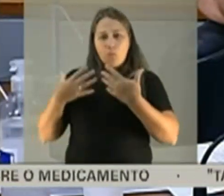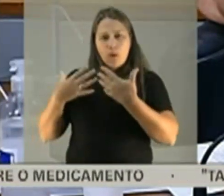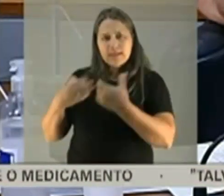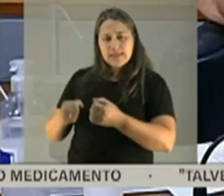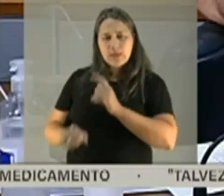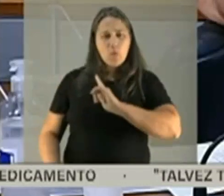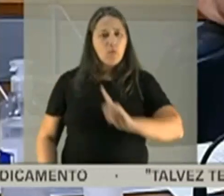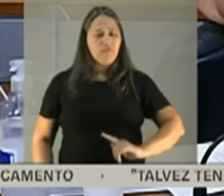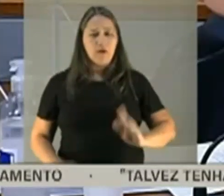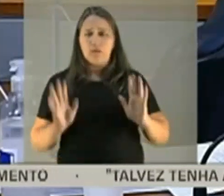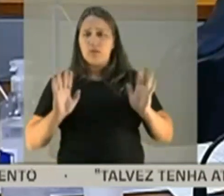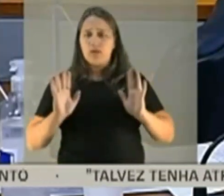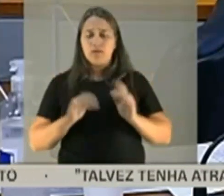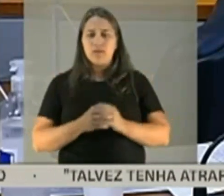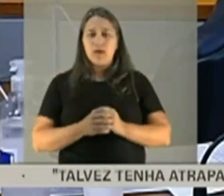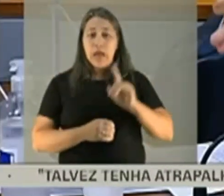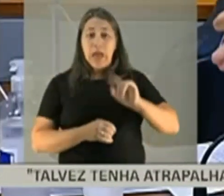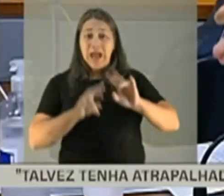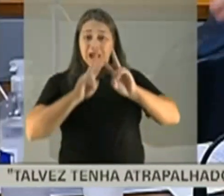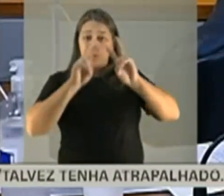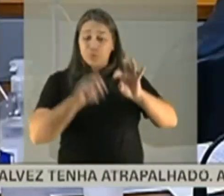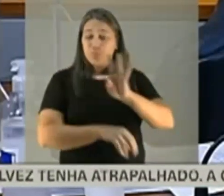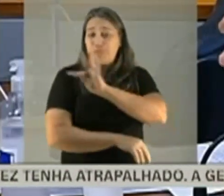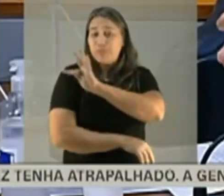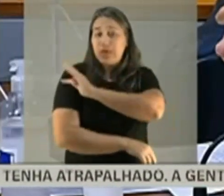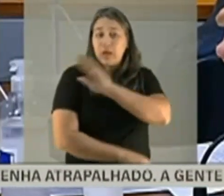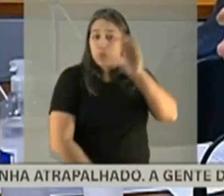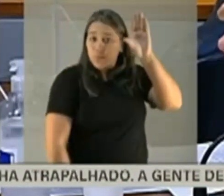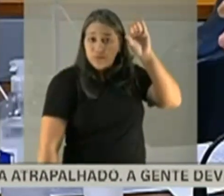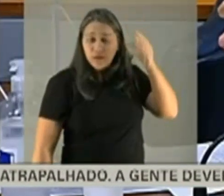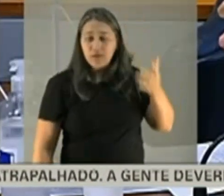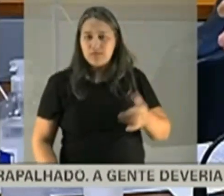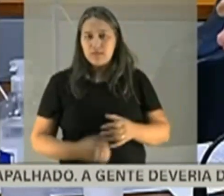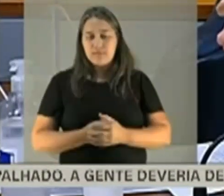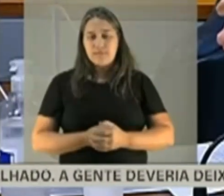de Deus. Esse é um assunto técnico, científico.